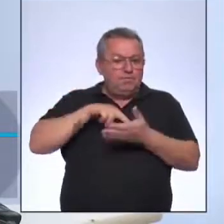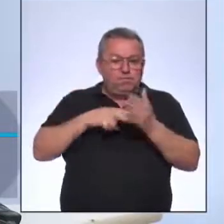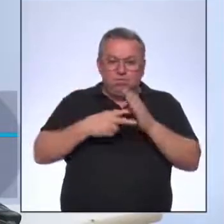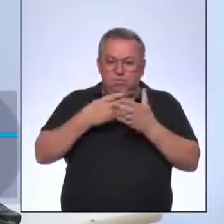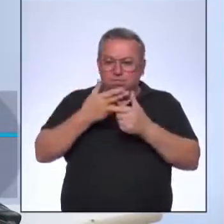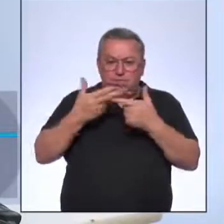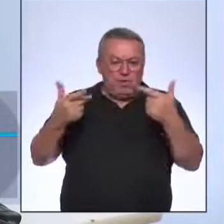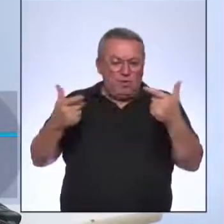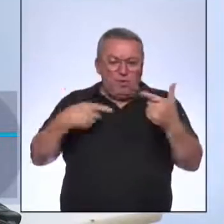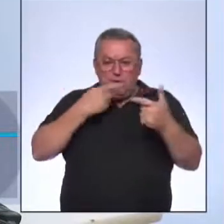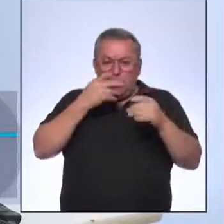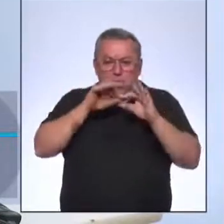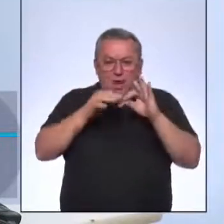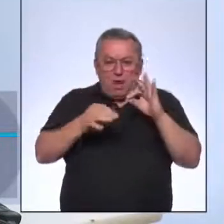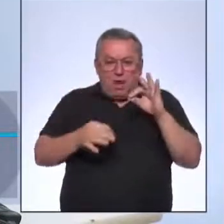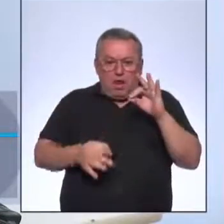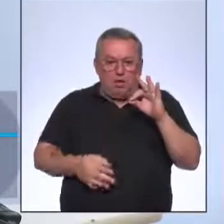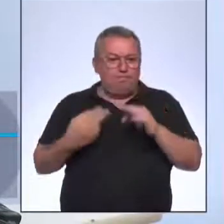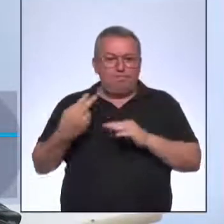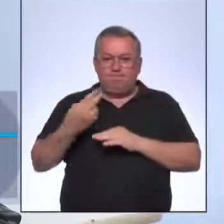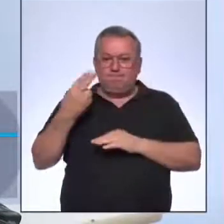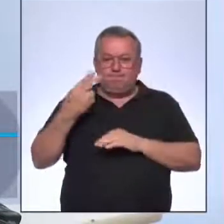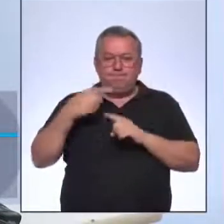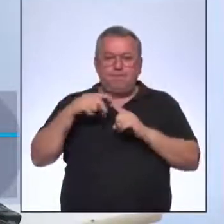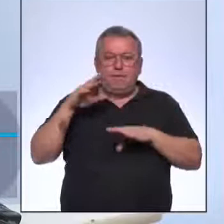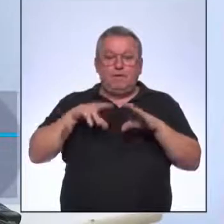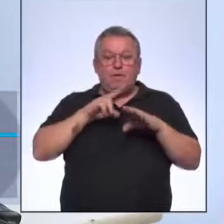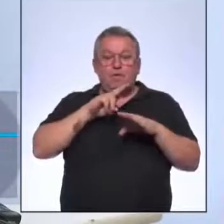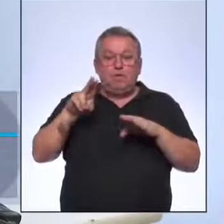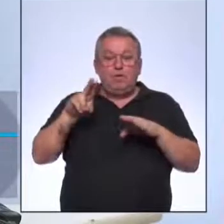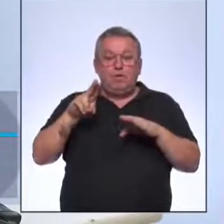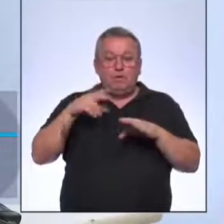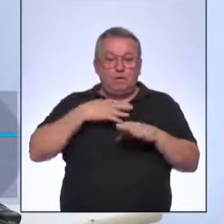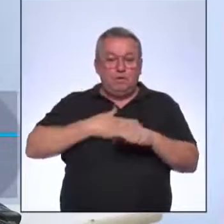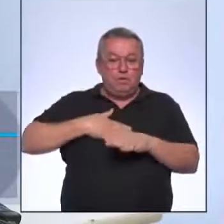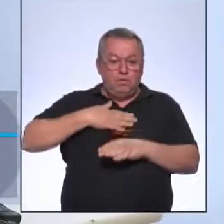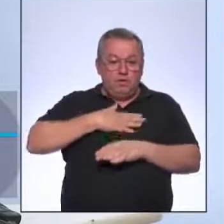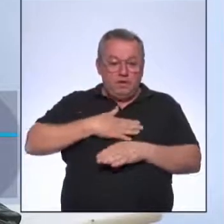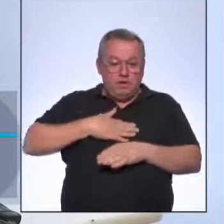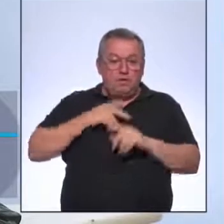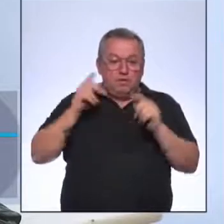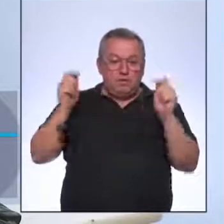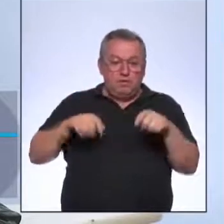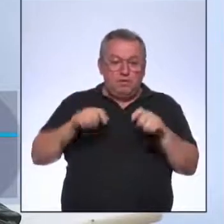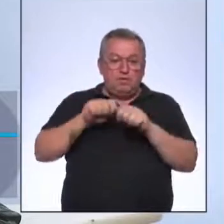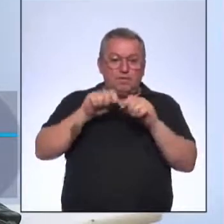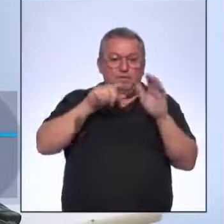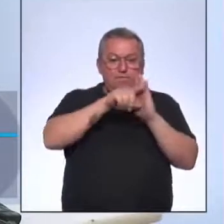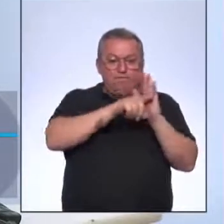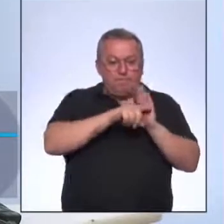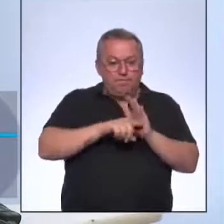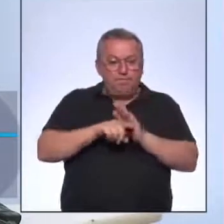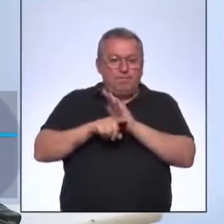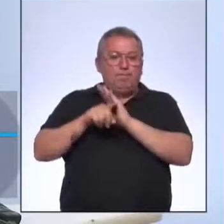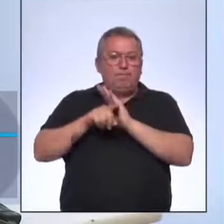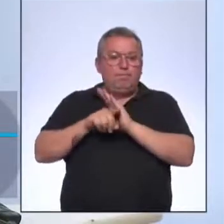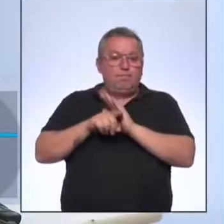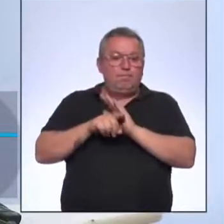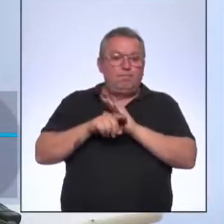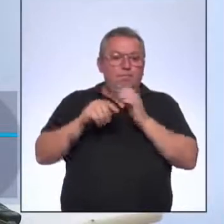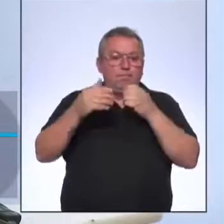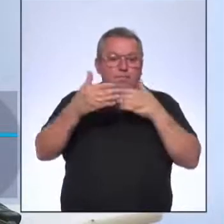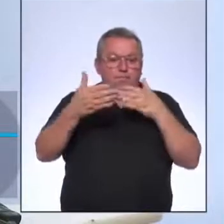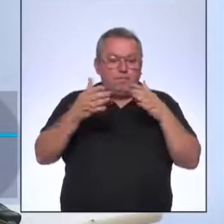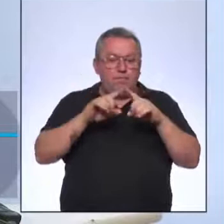tempo da gente falar tudo, e às vezes eu passo o nome de algumas coisas que eu gostaria que, se possível, vocês pesquisassem extra